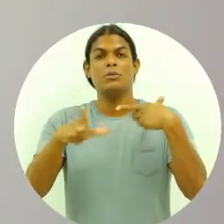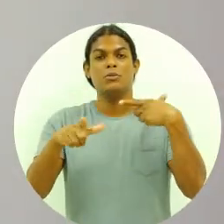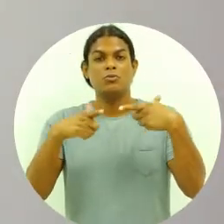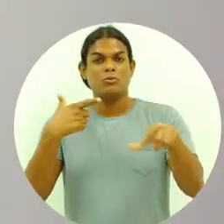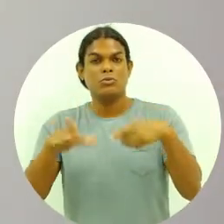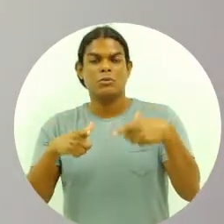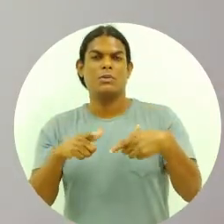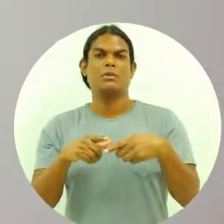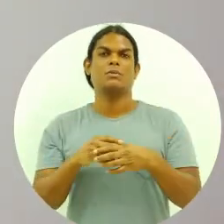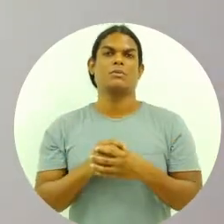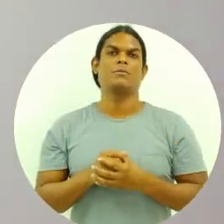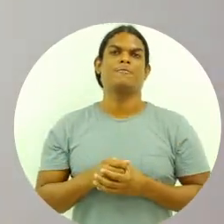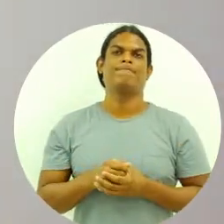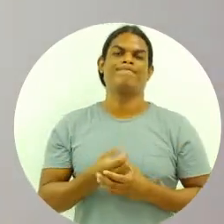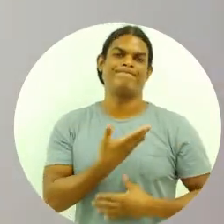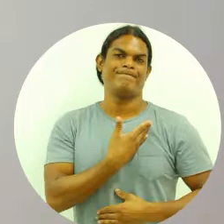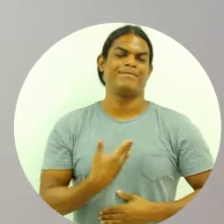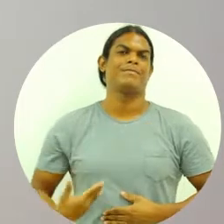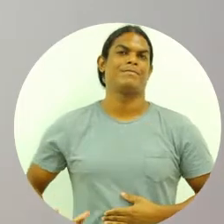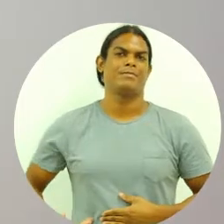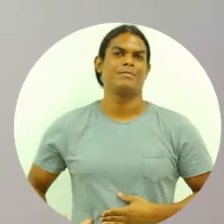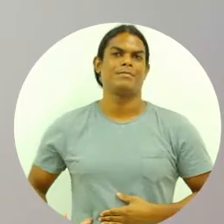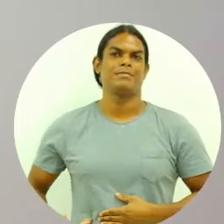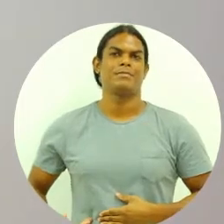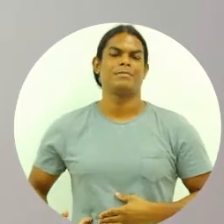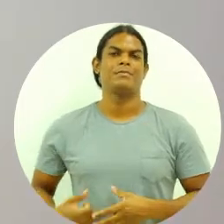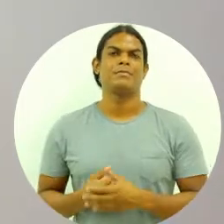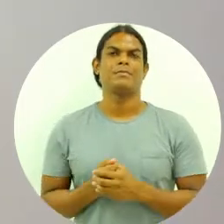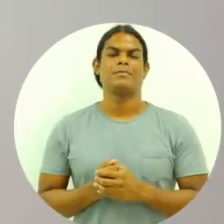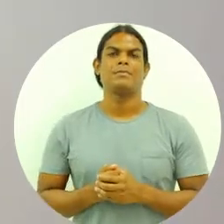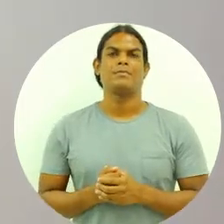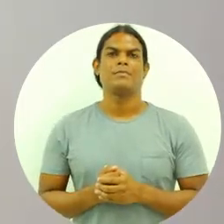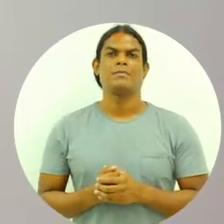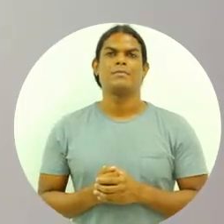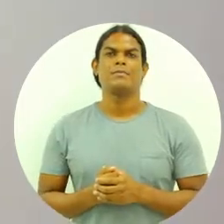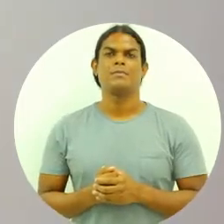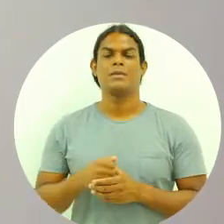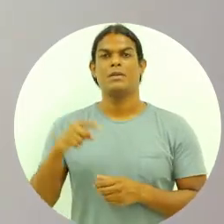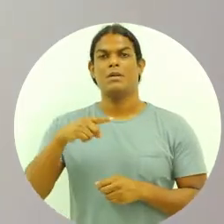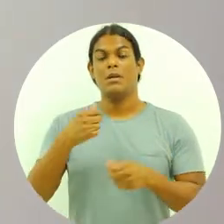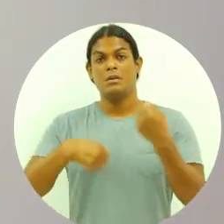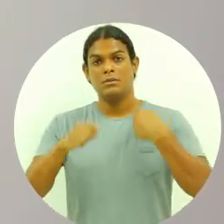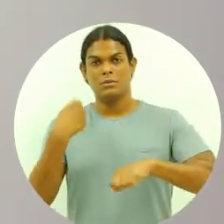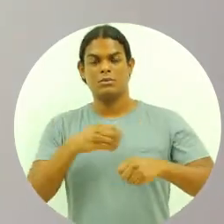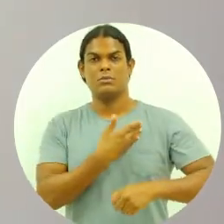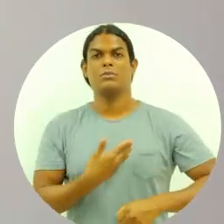do princípio da eficiência, a administração pública como um todo, ela vai poder aferir